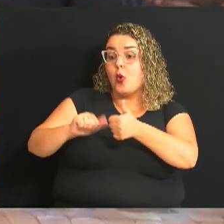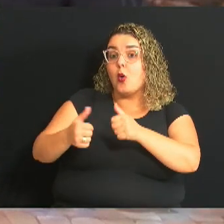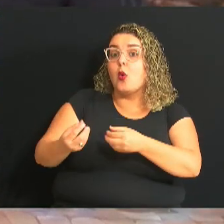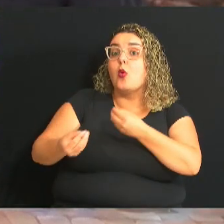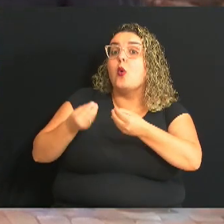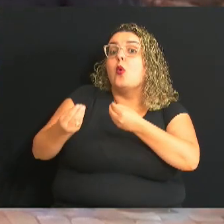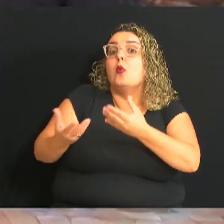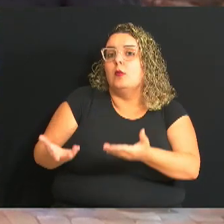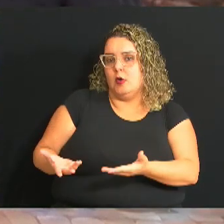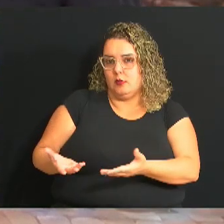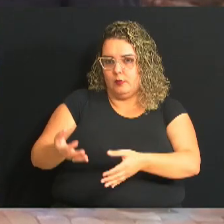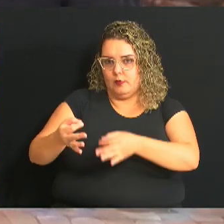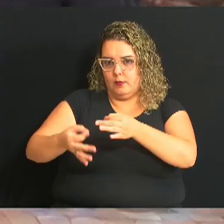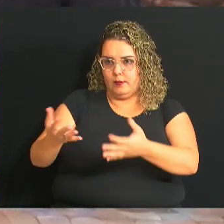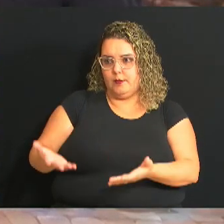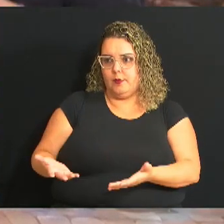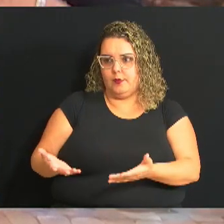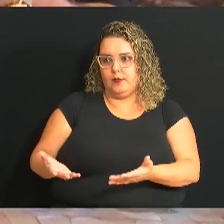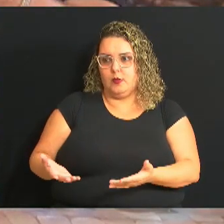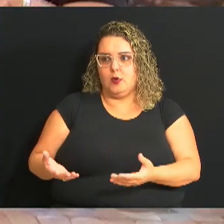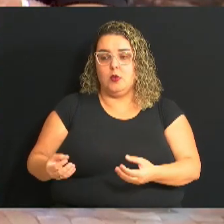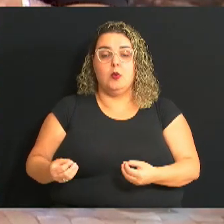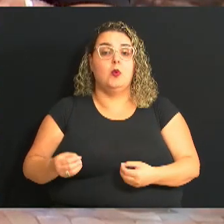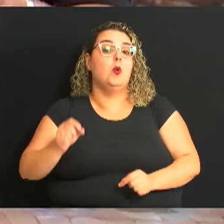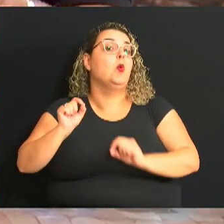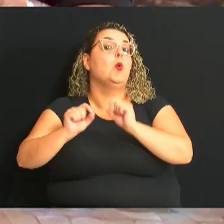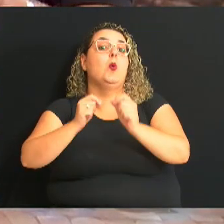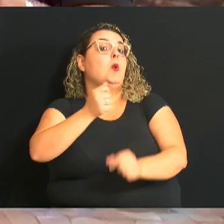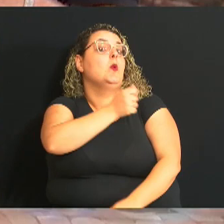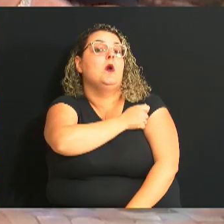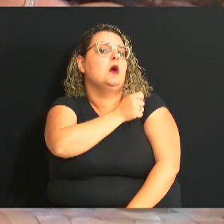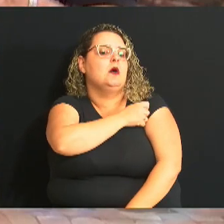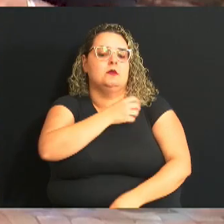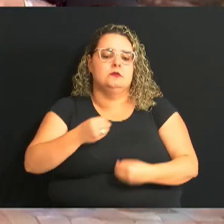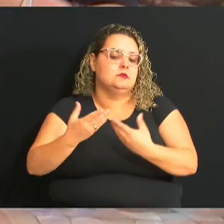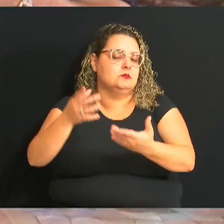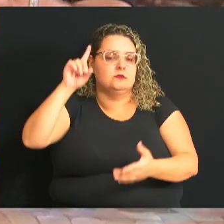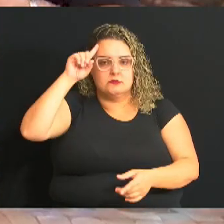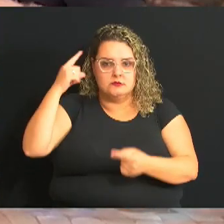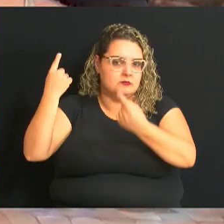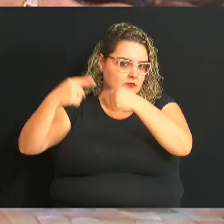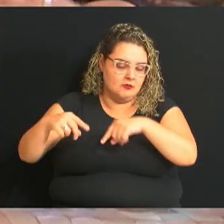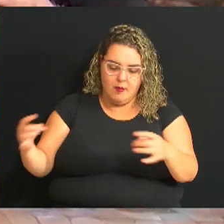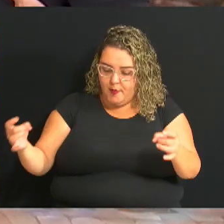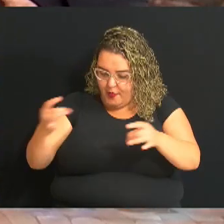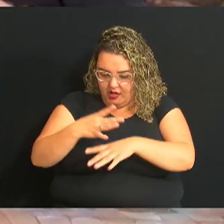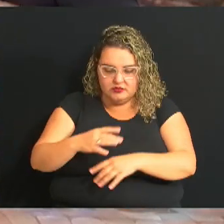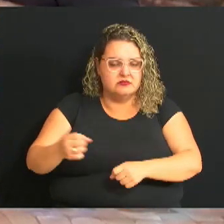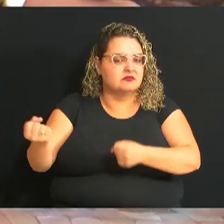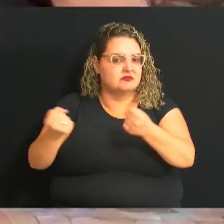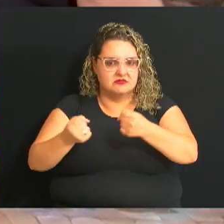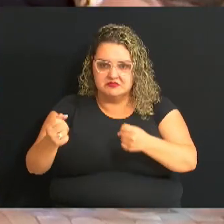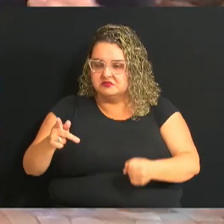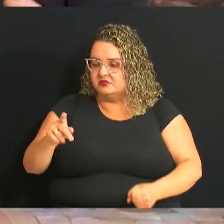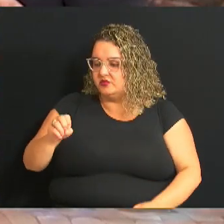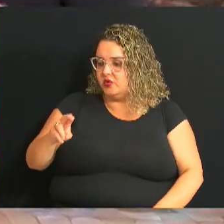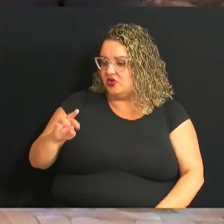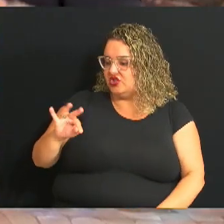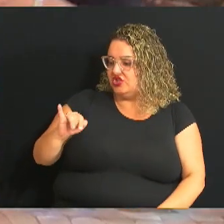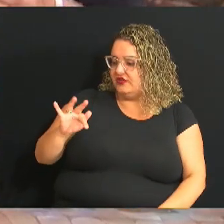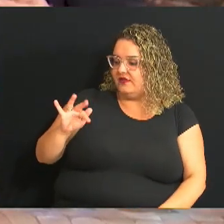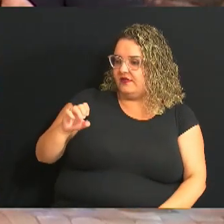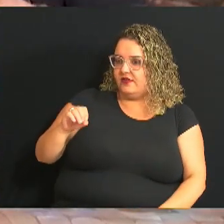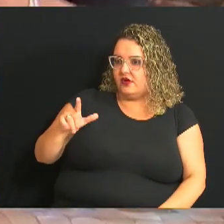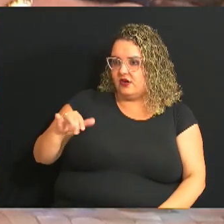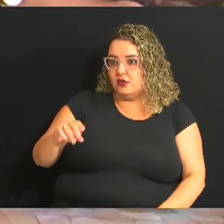tá? Quais são os entregáveis, o que os alunos têm que trazer no dia da competição pronto. Carro, portfólio, né, o pitch, como a gente